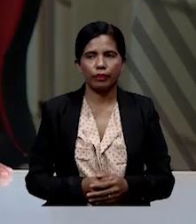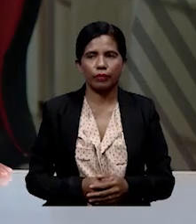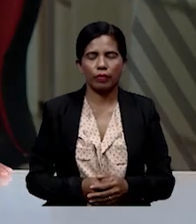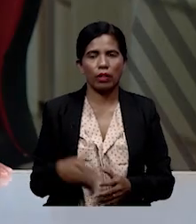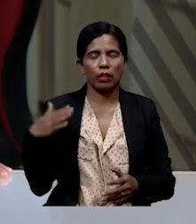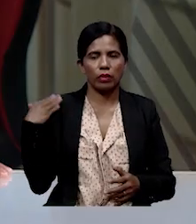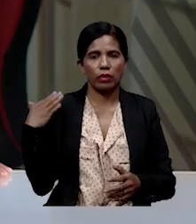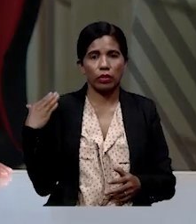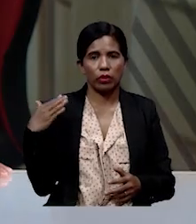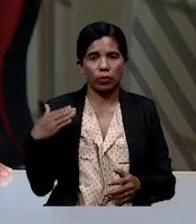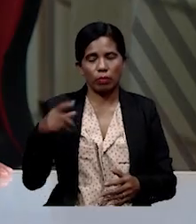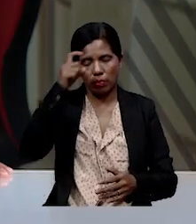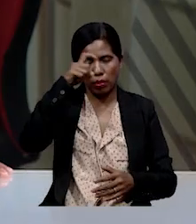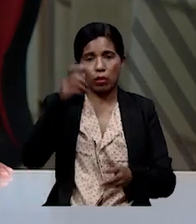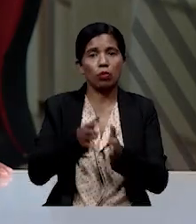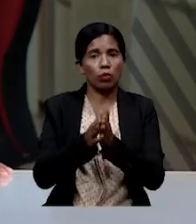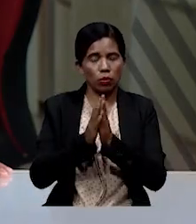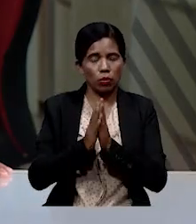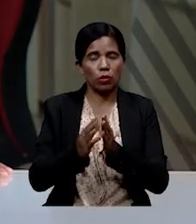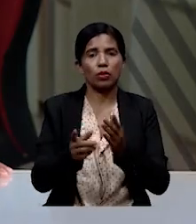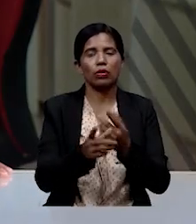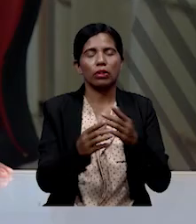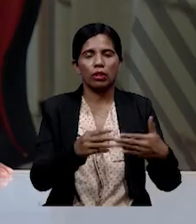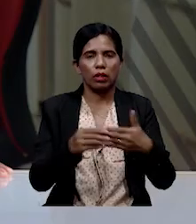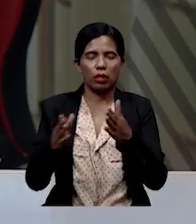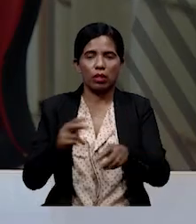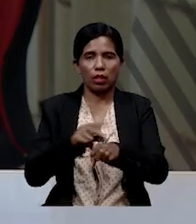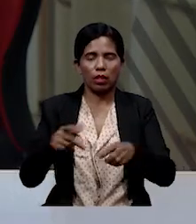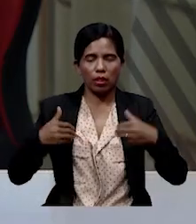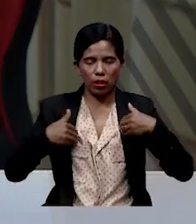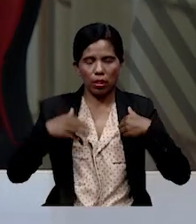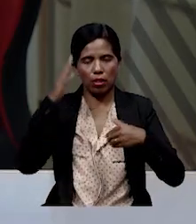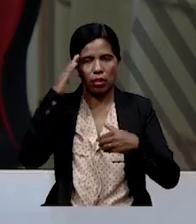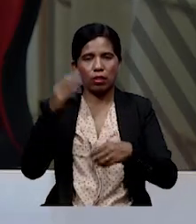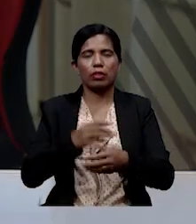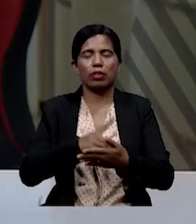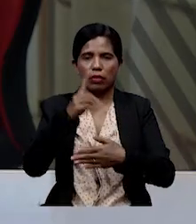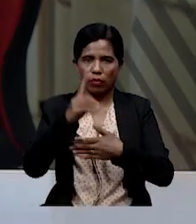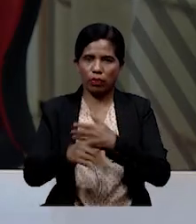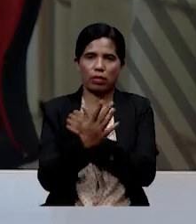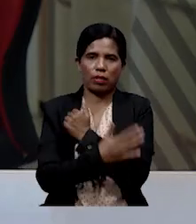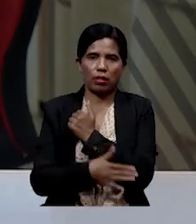Jovem patriota russo líder nacional Sira tem que ir a consenso nacional ou de desenvolver a nação.